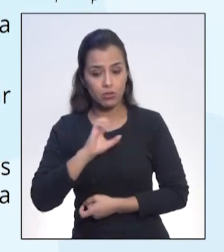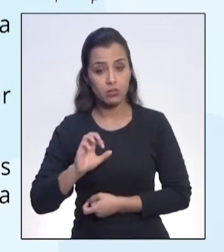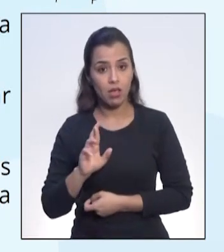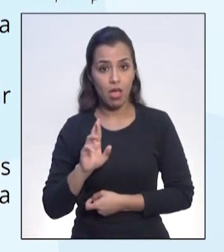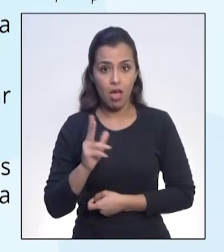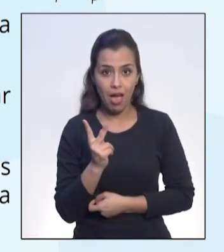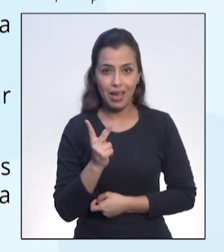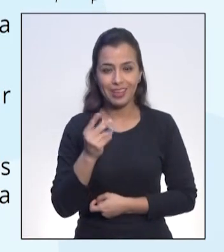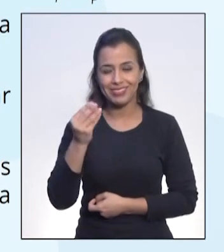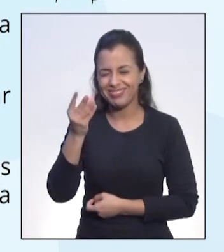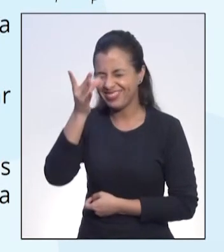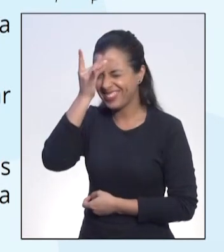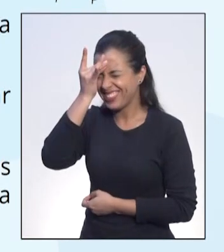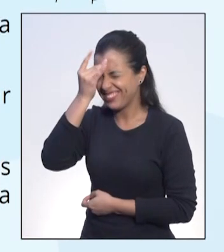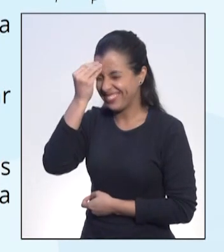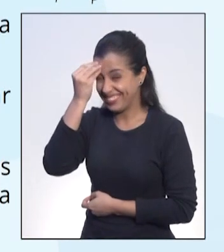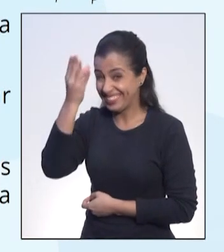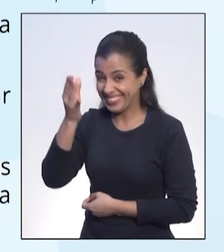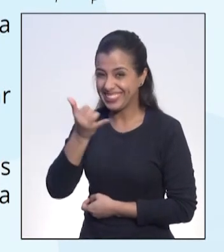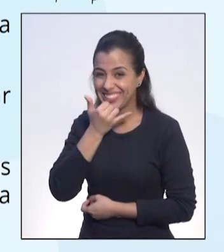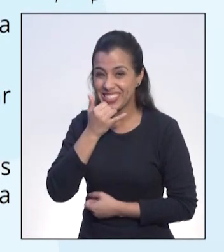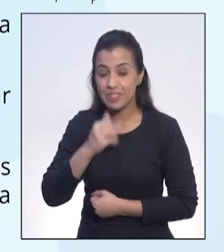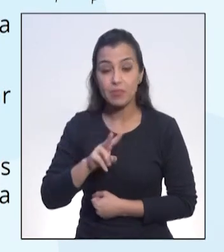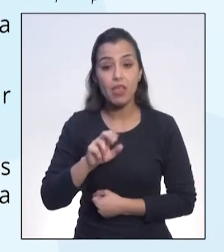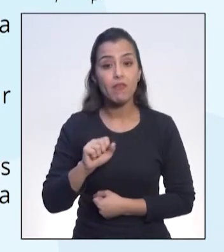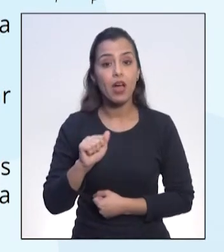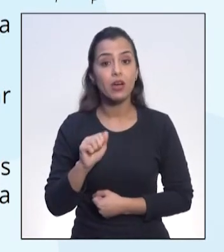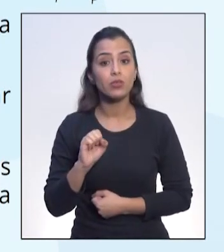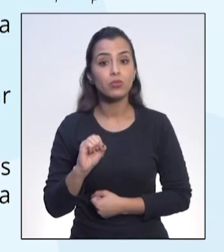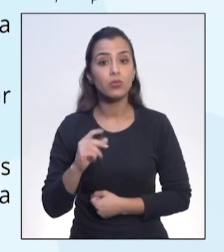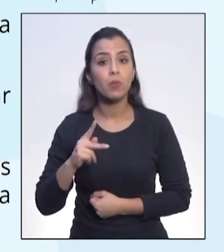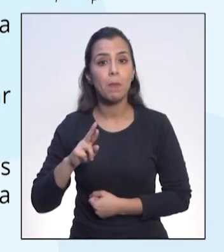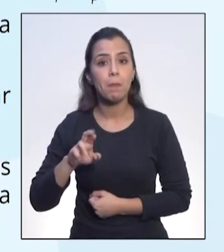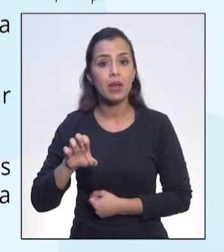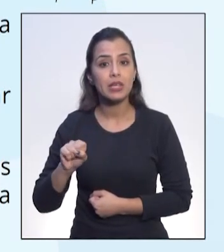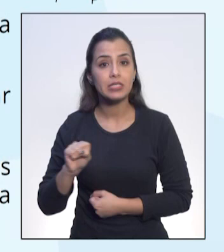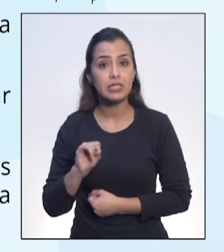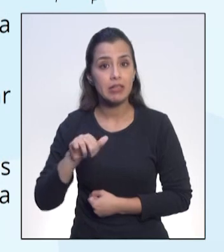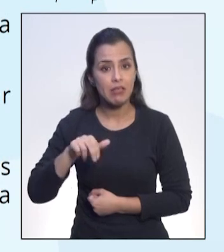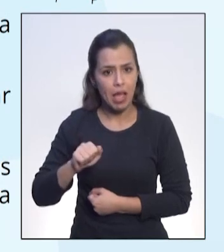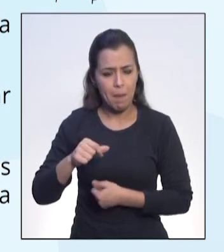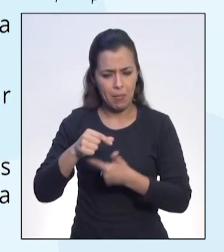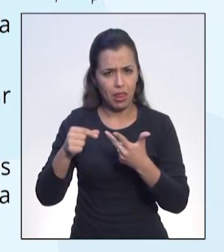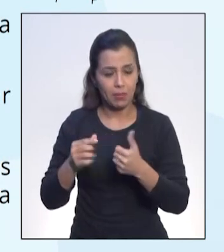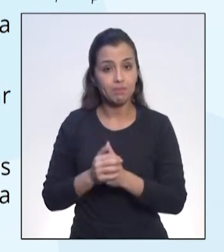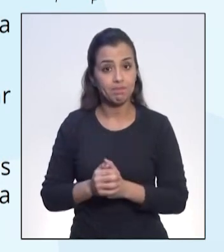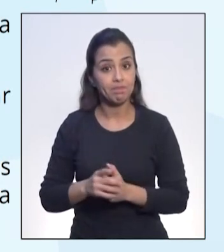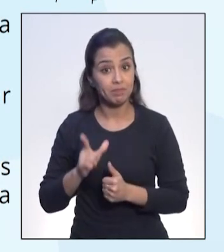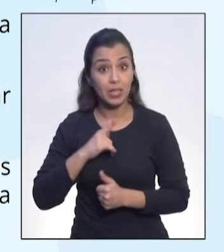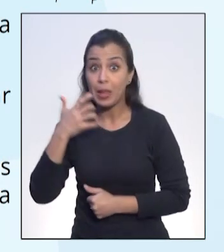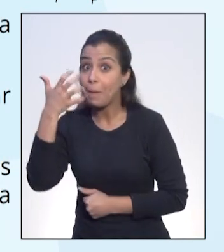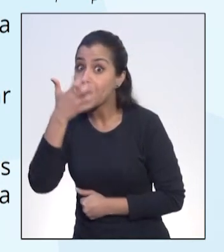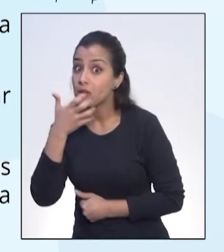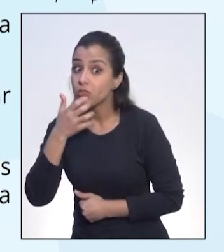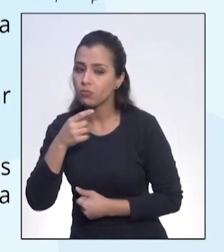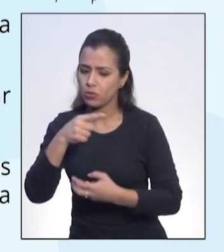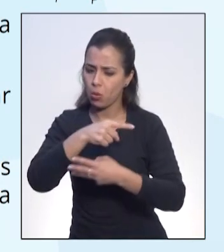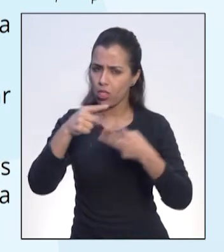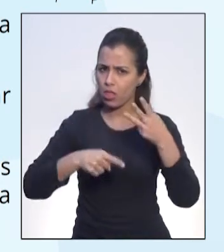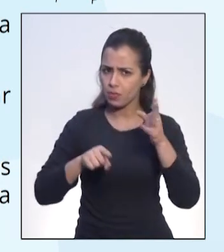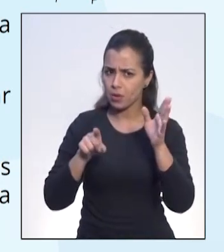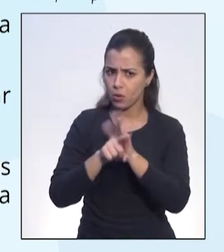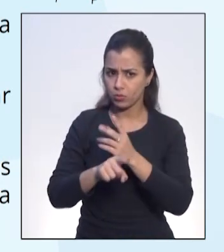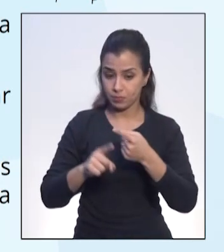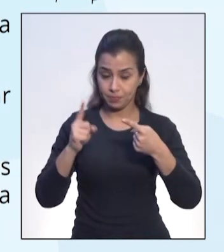que eu tentei decorar, já esqueci o que é, e a vasopressina. 3 perguntinhas para a gente responder rapidinho no chat. Primeiro,